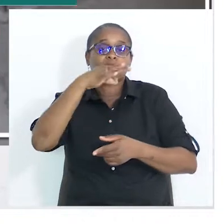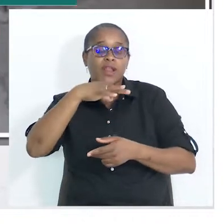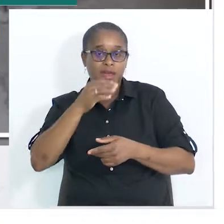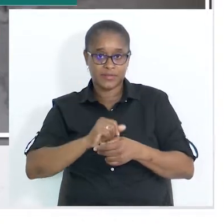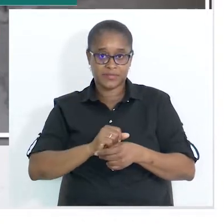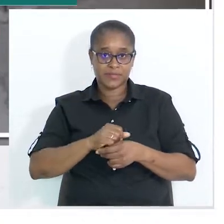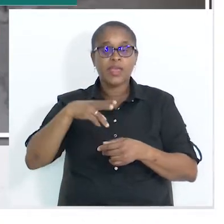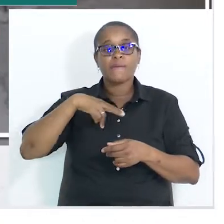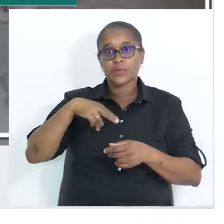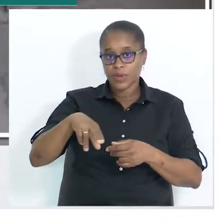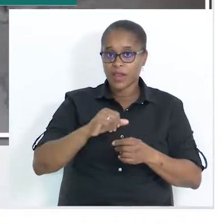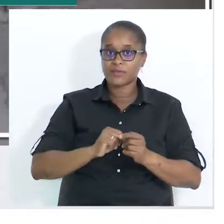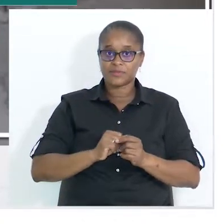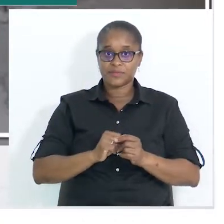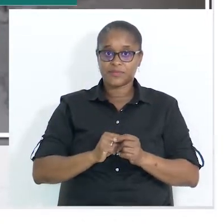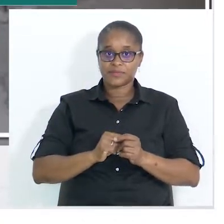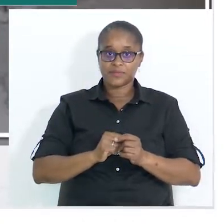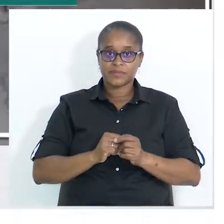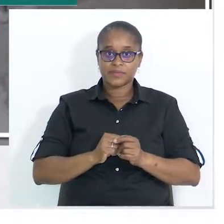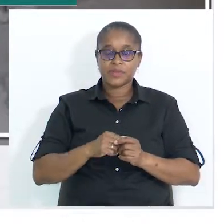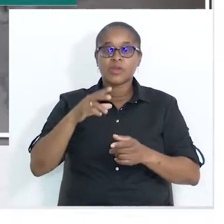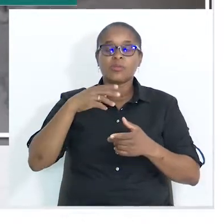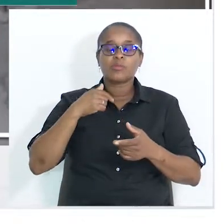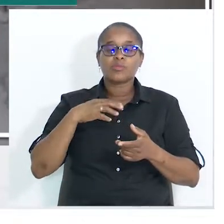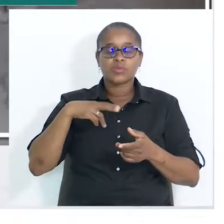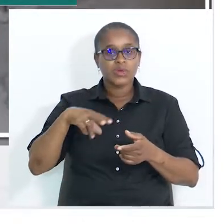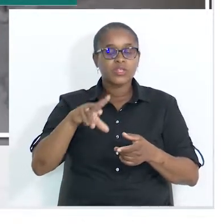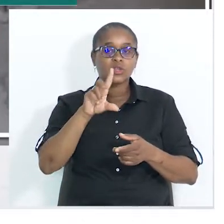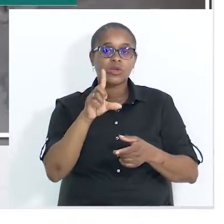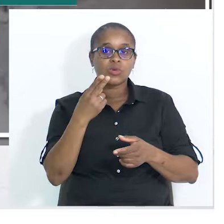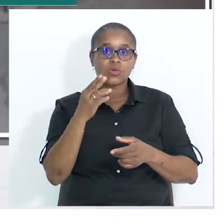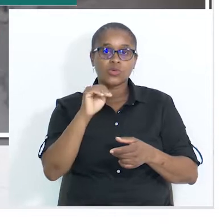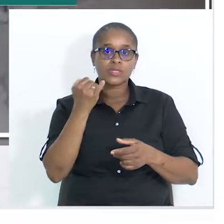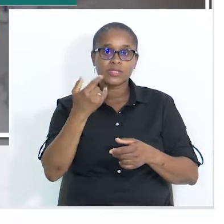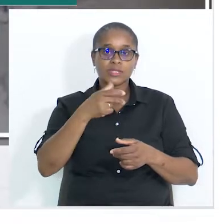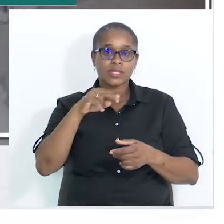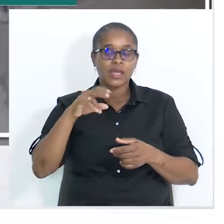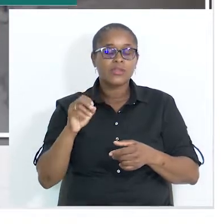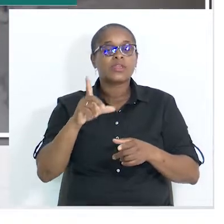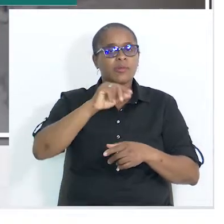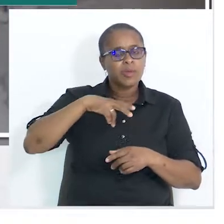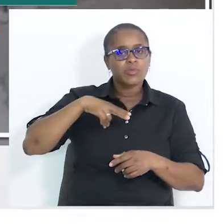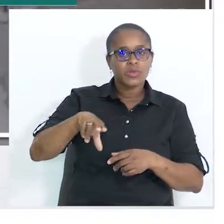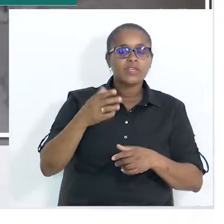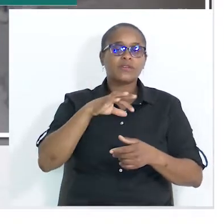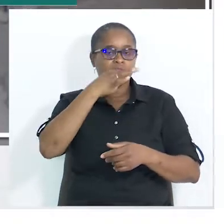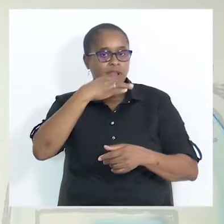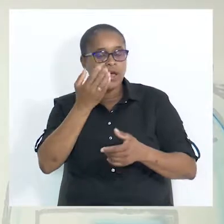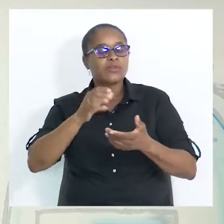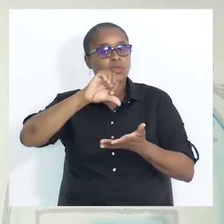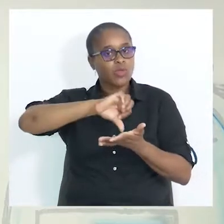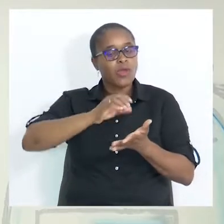falado em Portugal, o português lusitano e o português falado no território